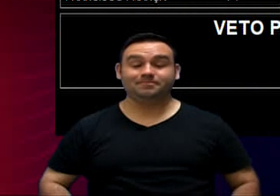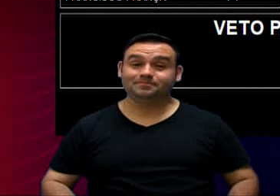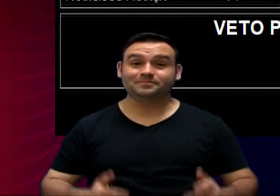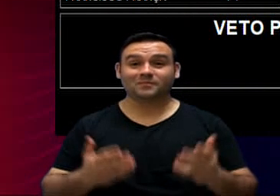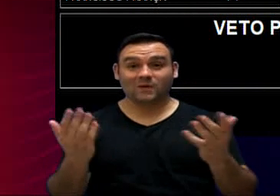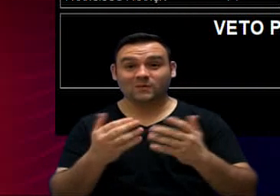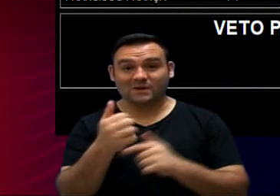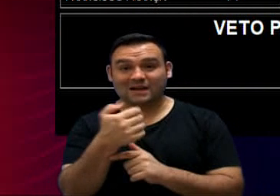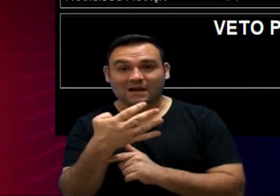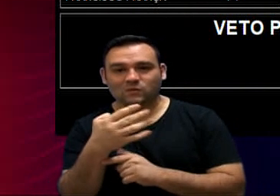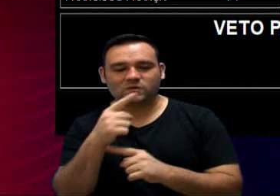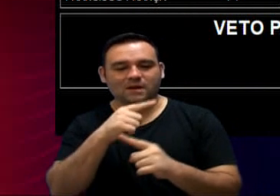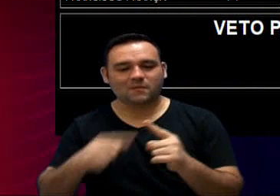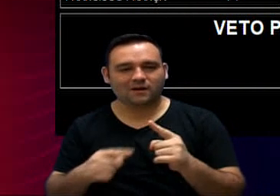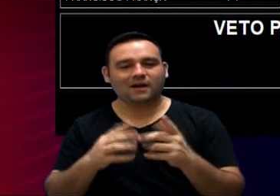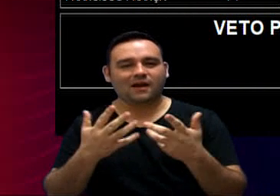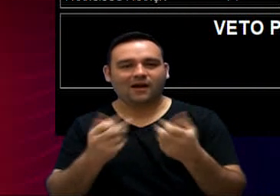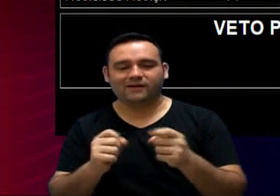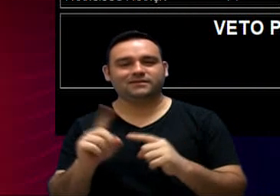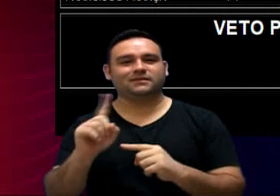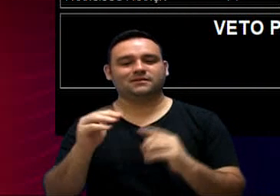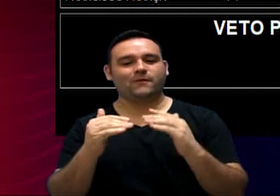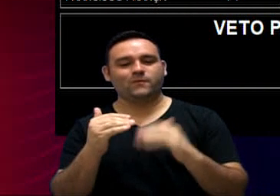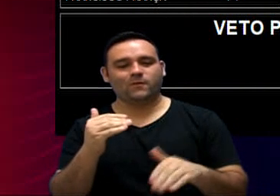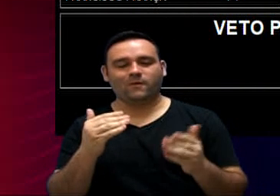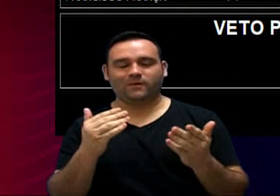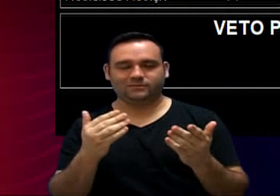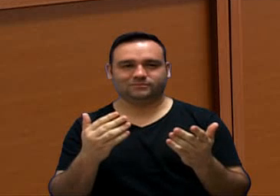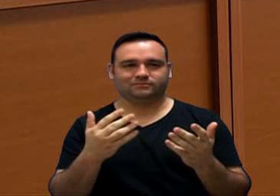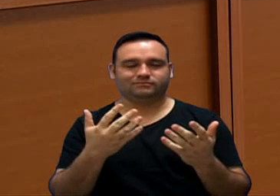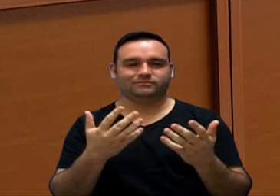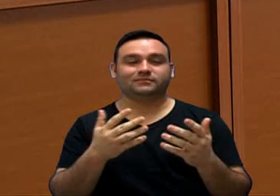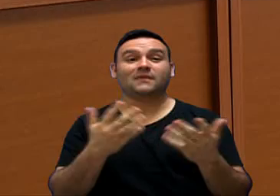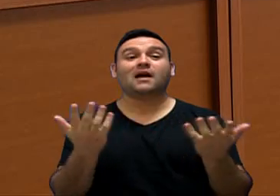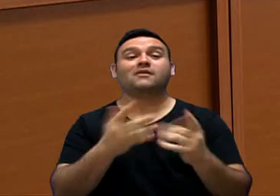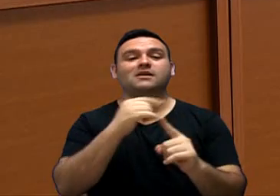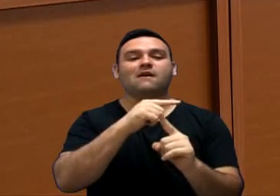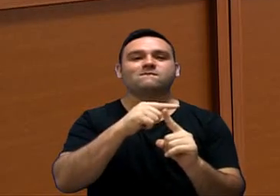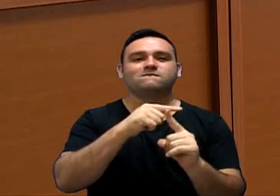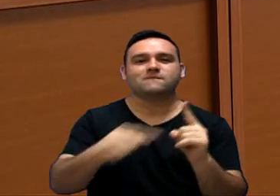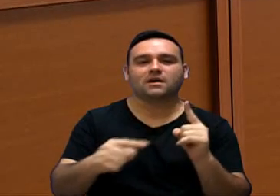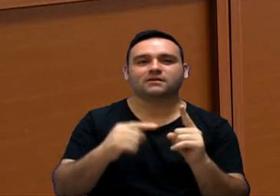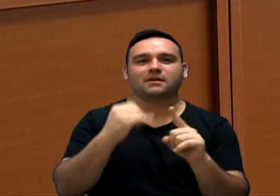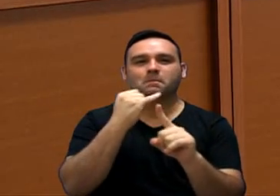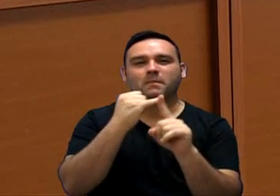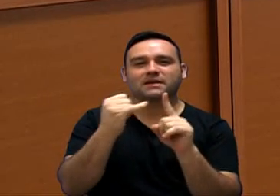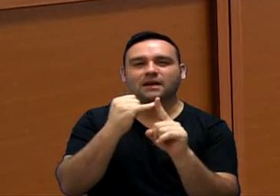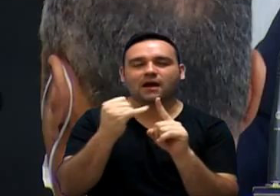Tendo 14 votos não, foi rejeitado o veto. Veto parcial